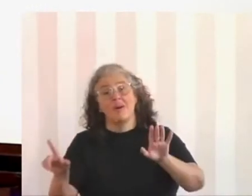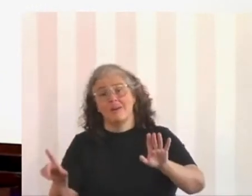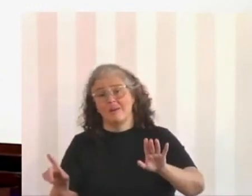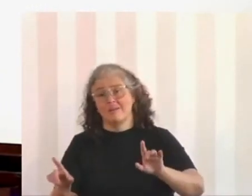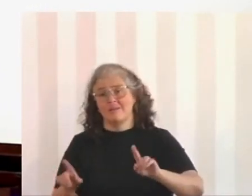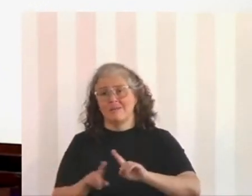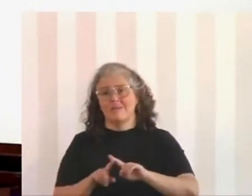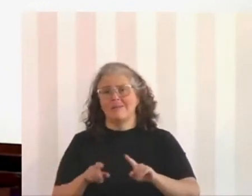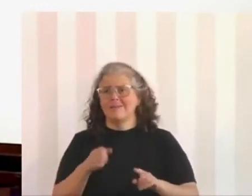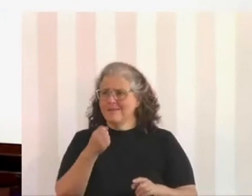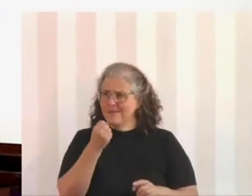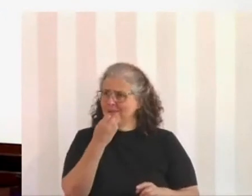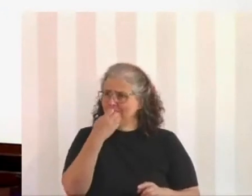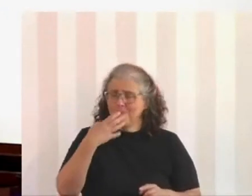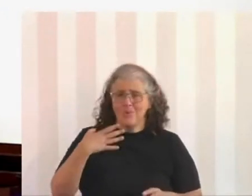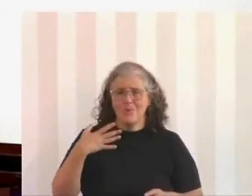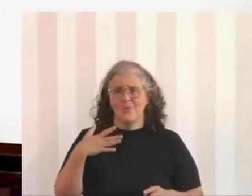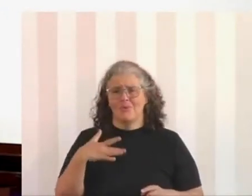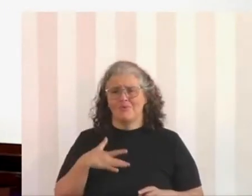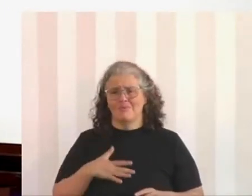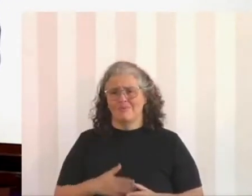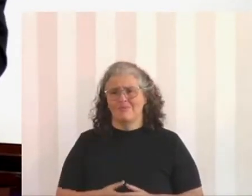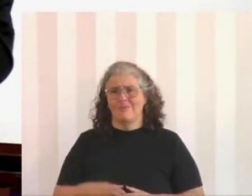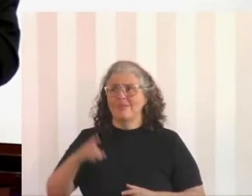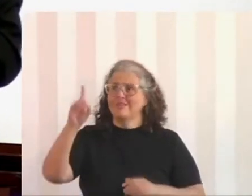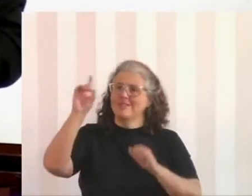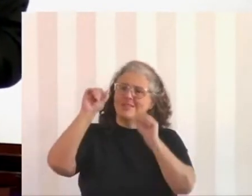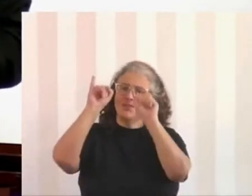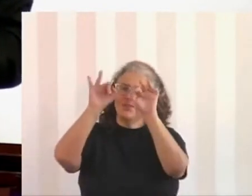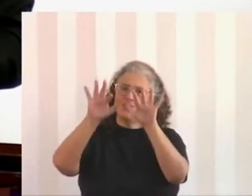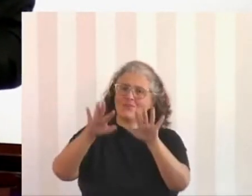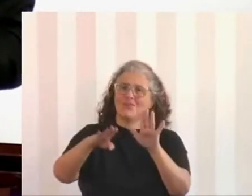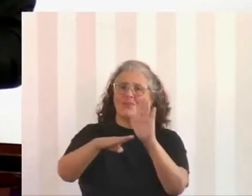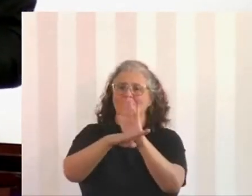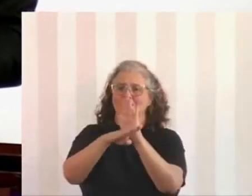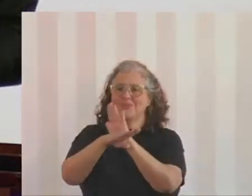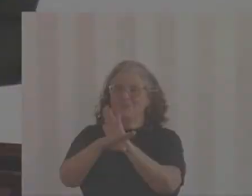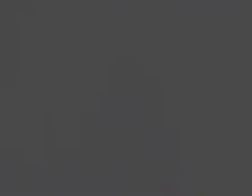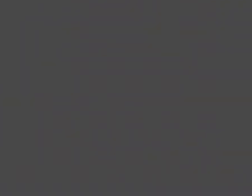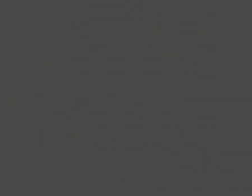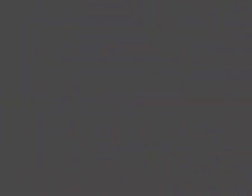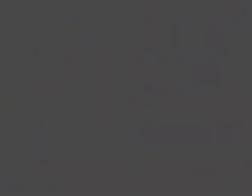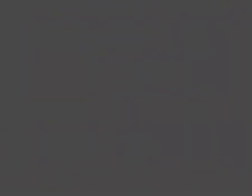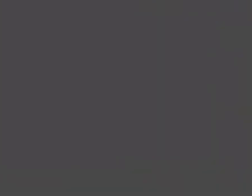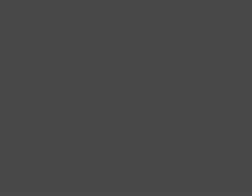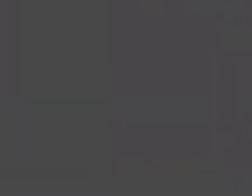não em nós mesmos. Que Deus nos ajude então a caminhar assim, amém?